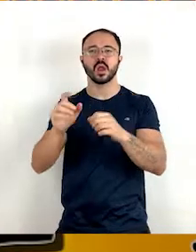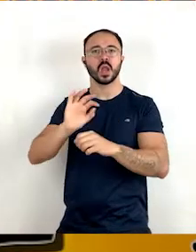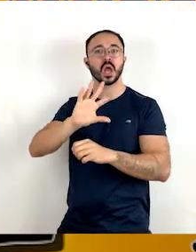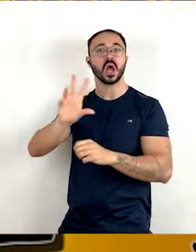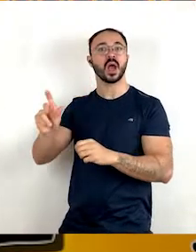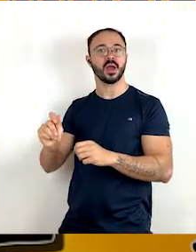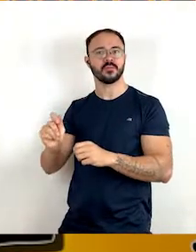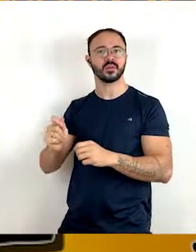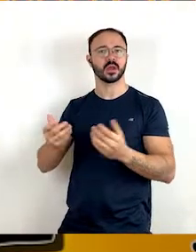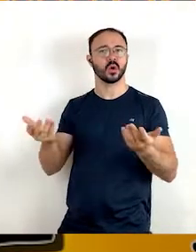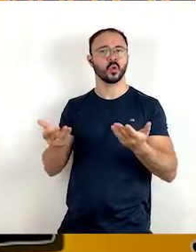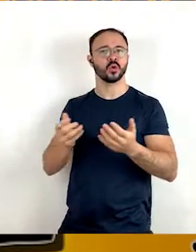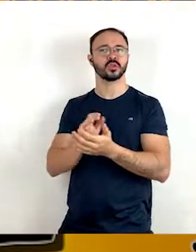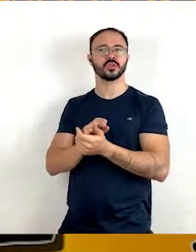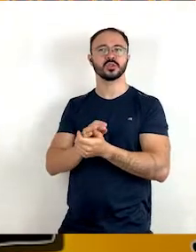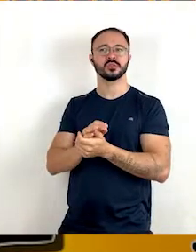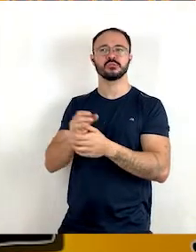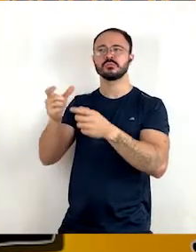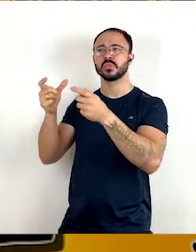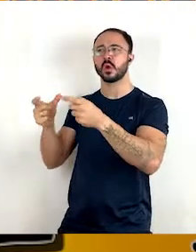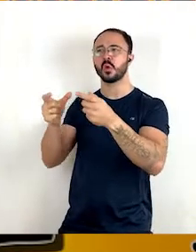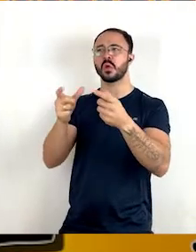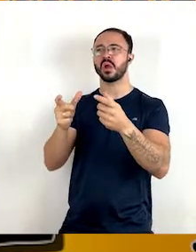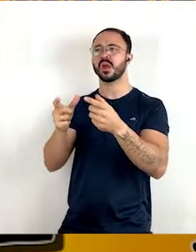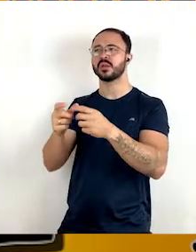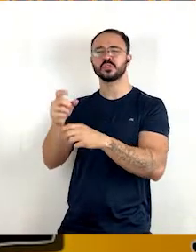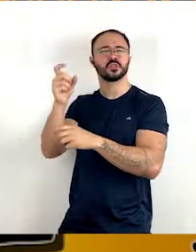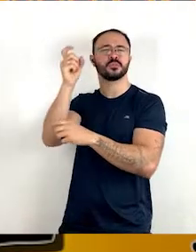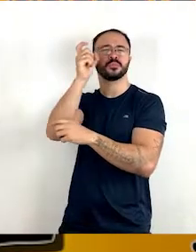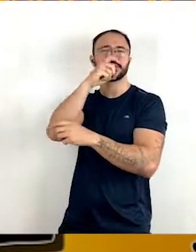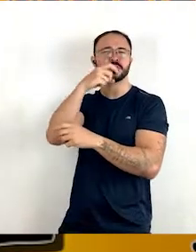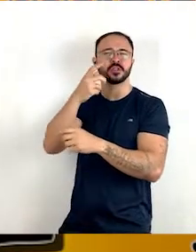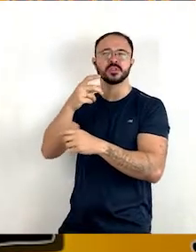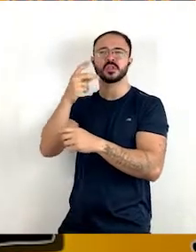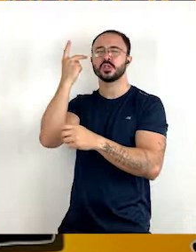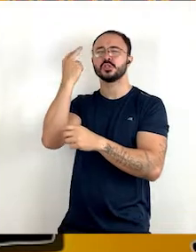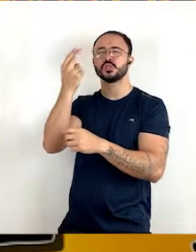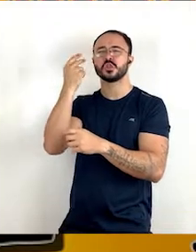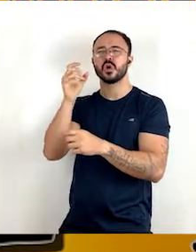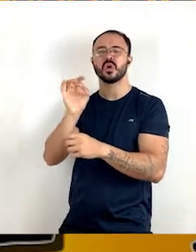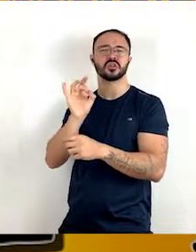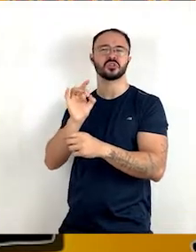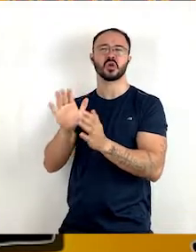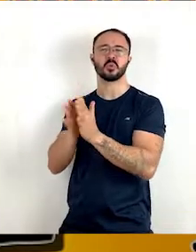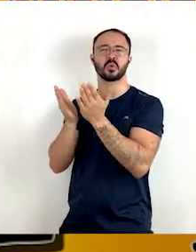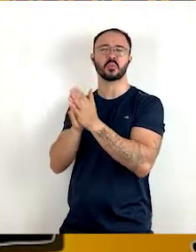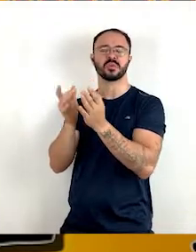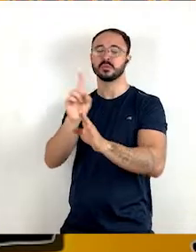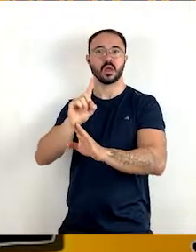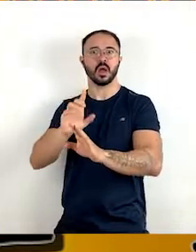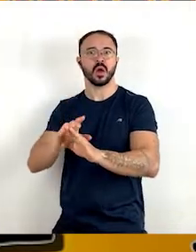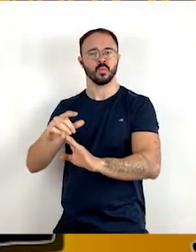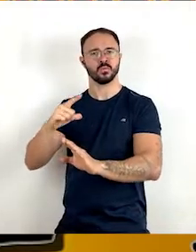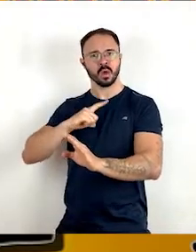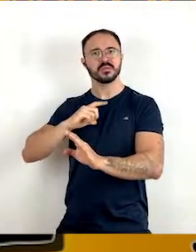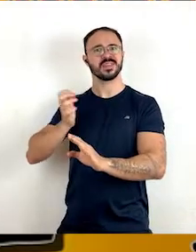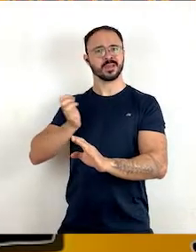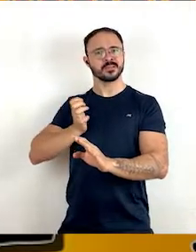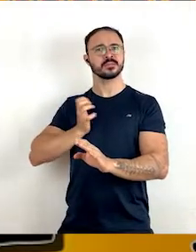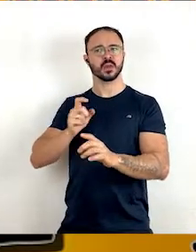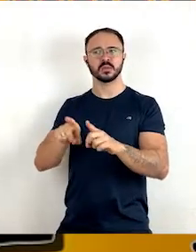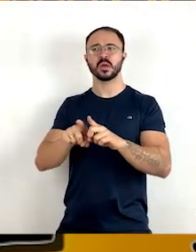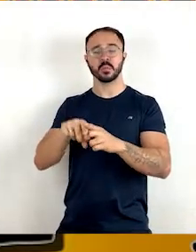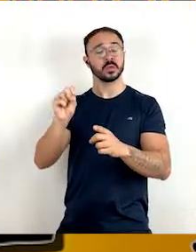na atualidade, né, uma África não fictícia, né? Nós temos riqueza na África, nós temos muita